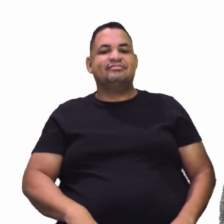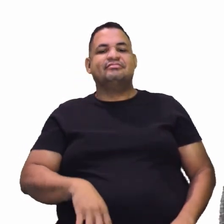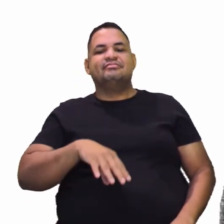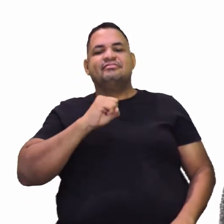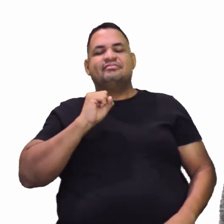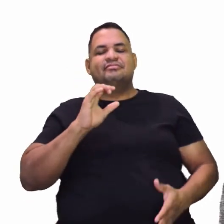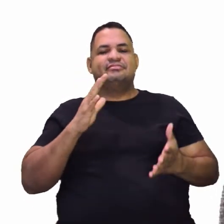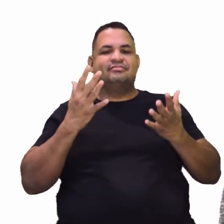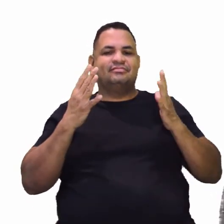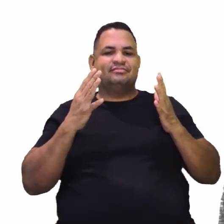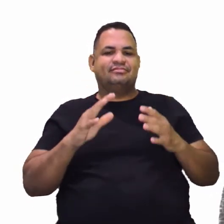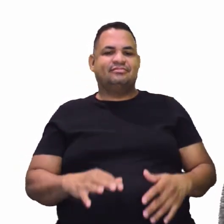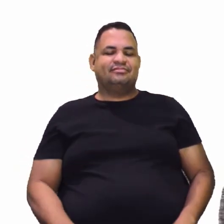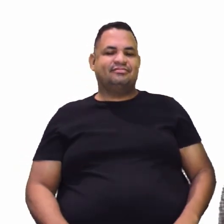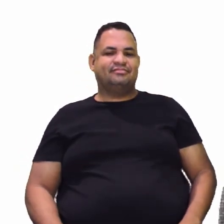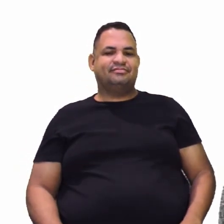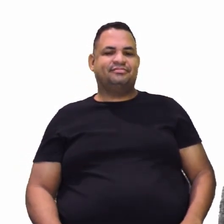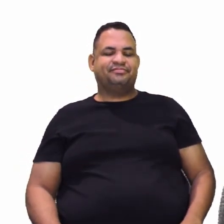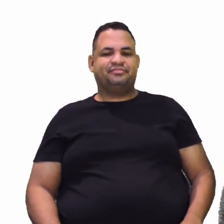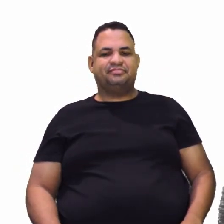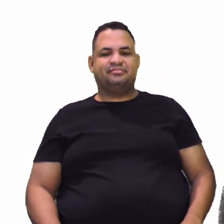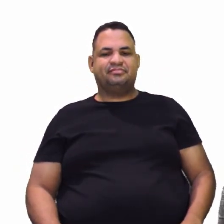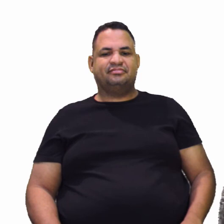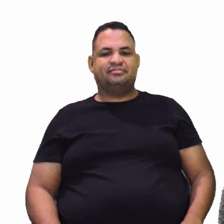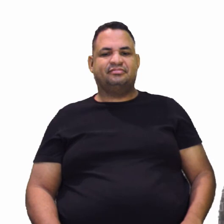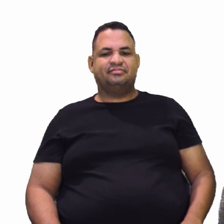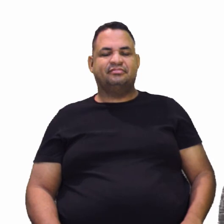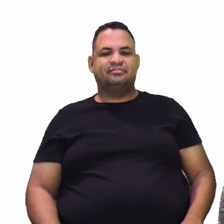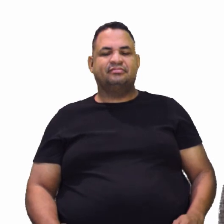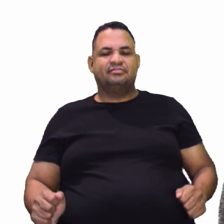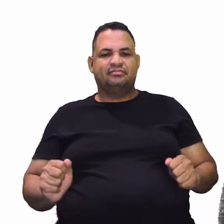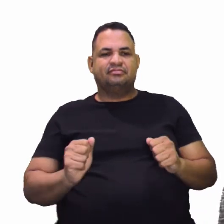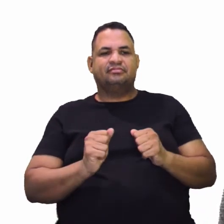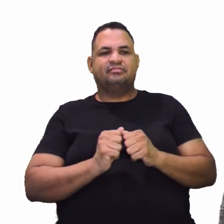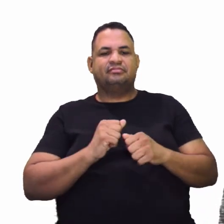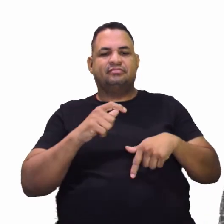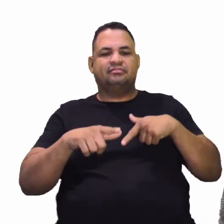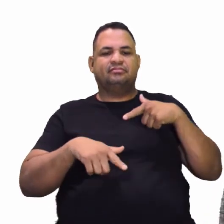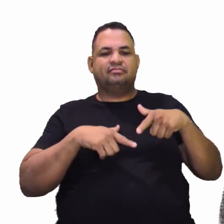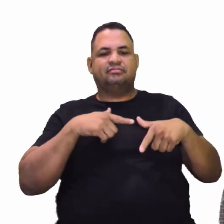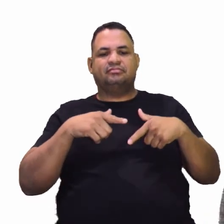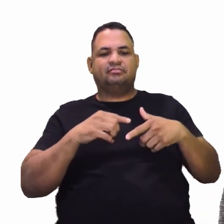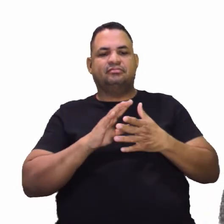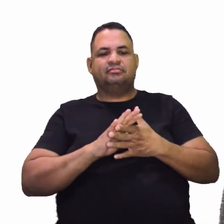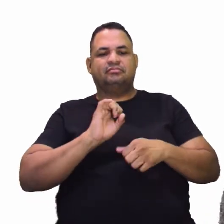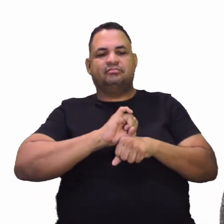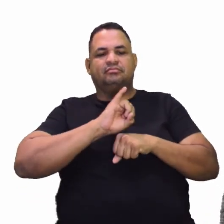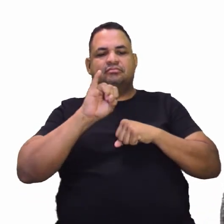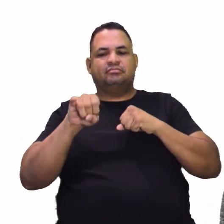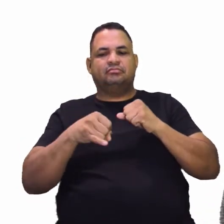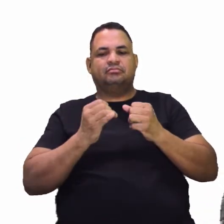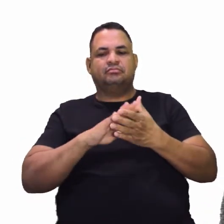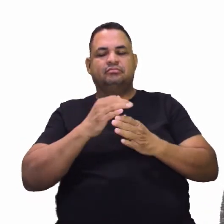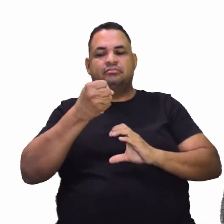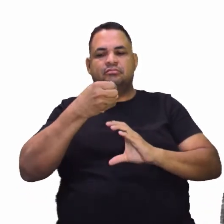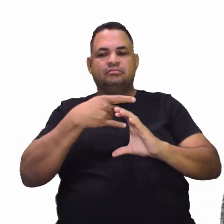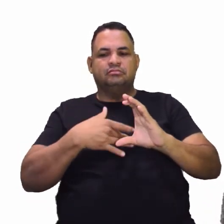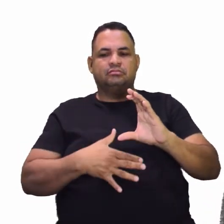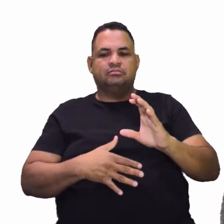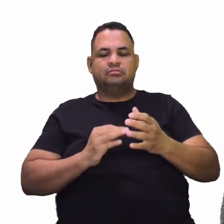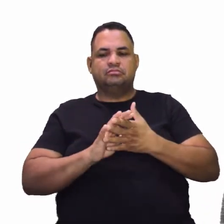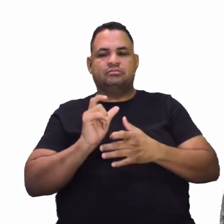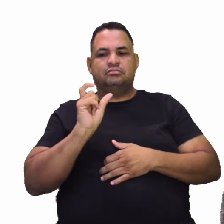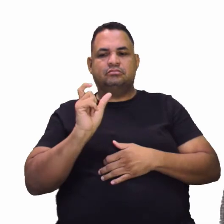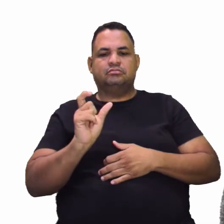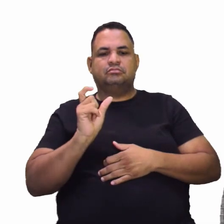respira, bate palma, que é isso aí. Então, o junto, ele trabalha como adjetivo. E aqui ele está caracterizando